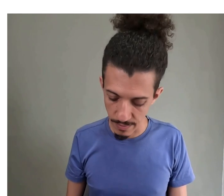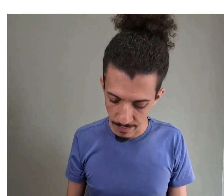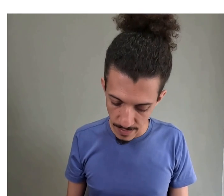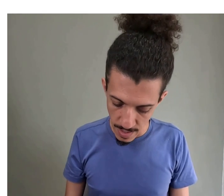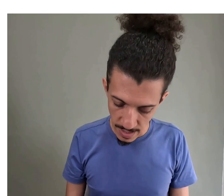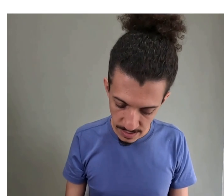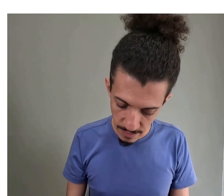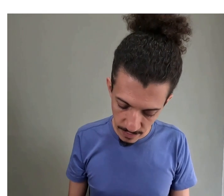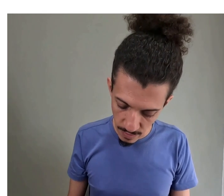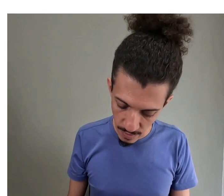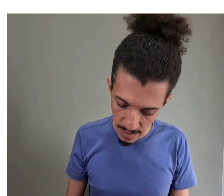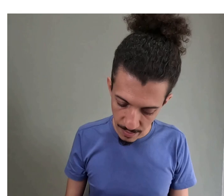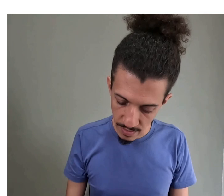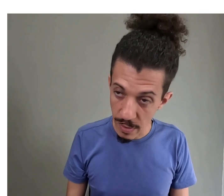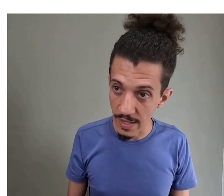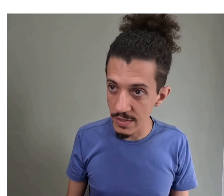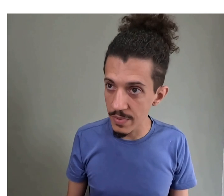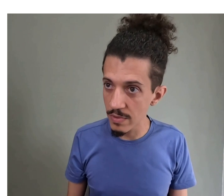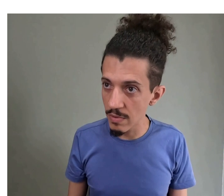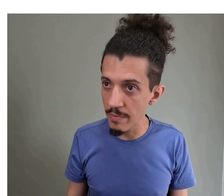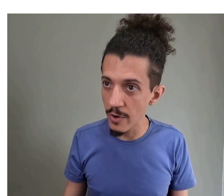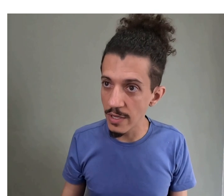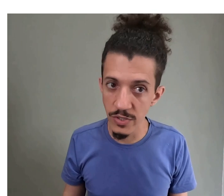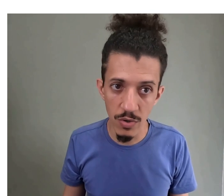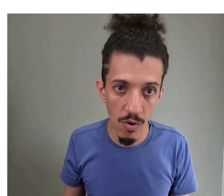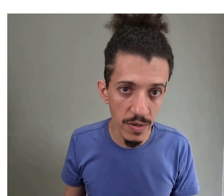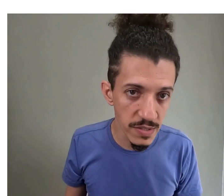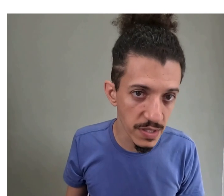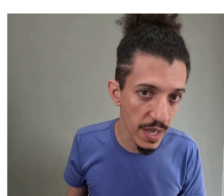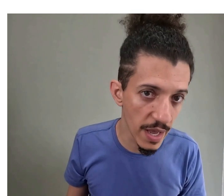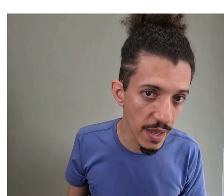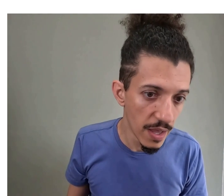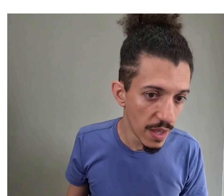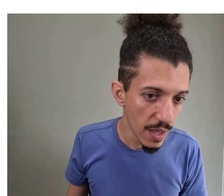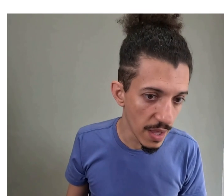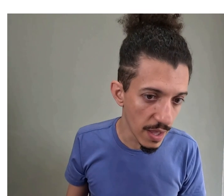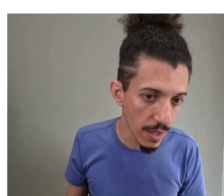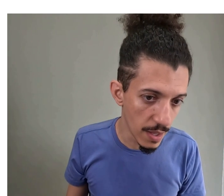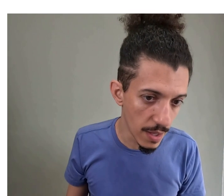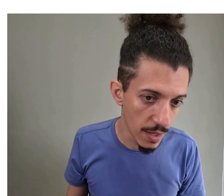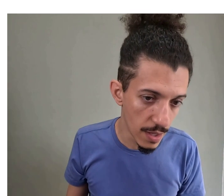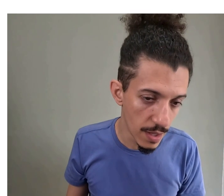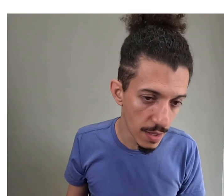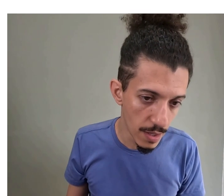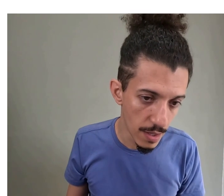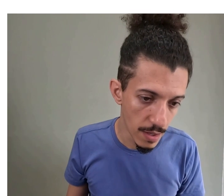isso. Isso aqui eu vou colocar uma interrogação porque eu não lembro ele de qual, se